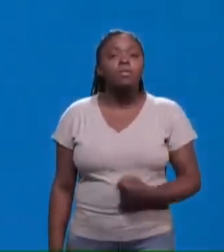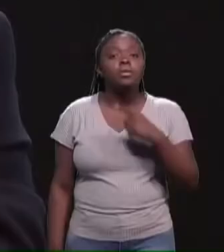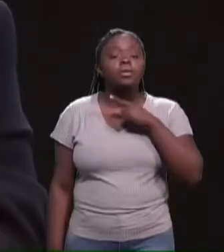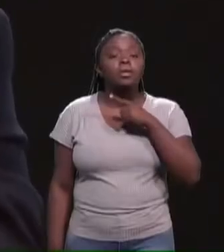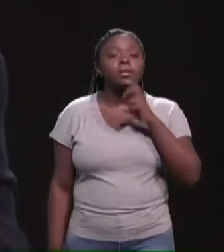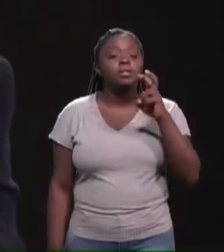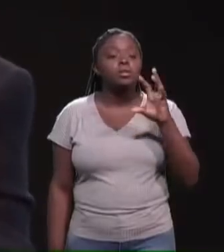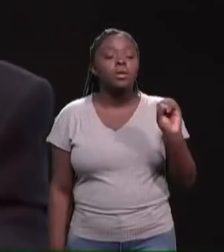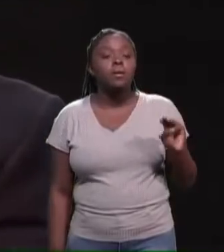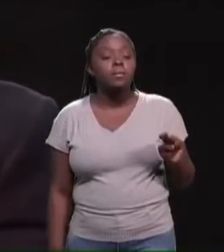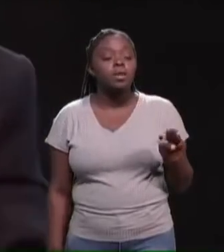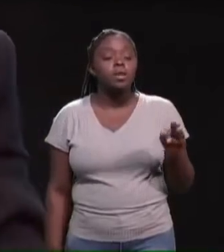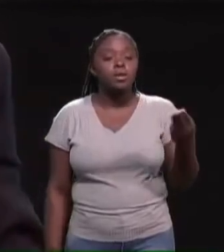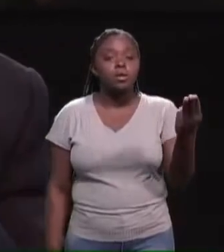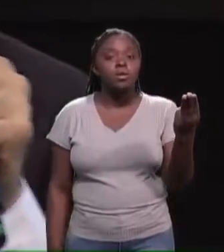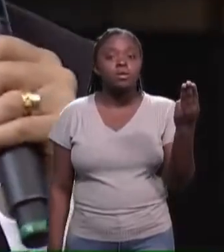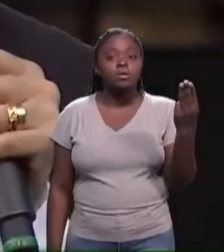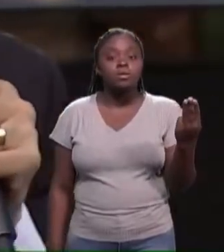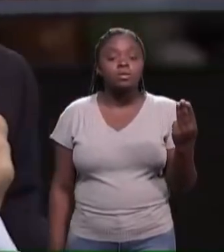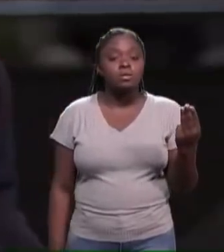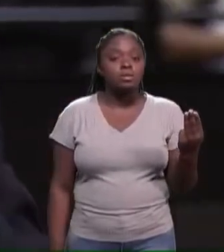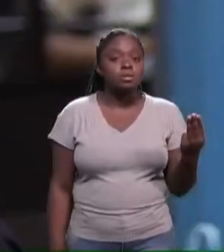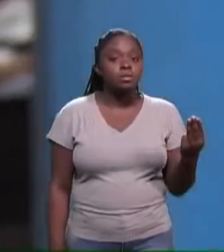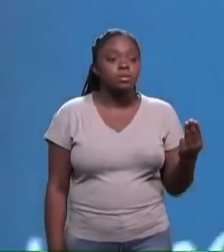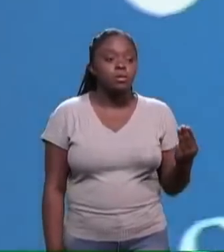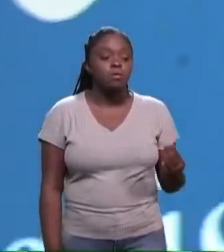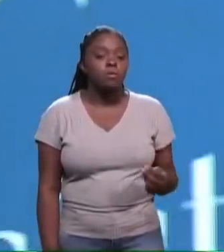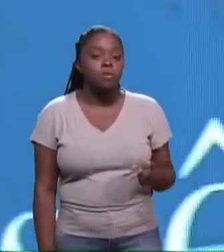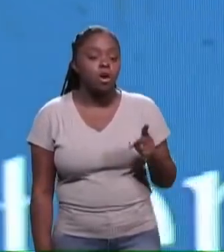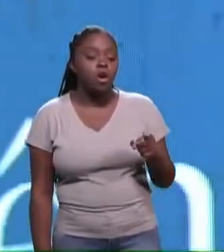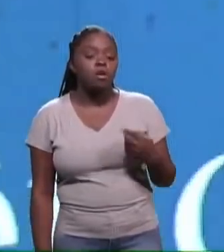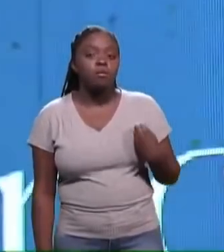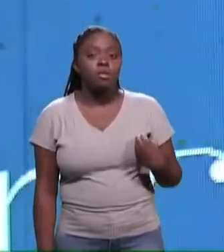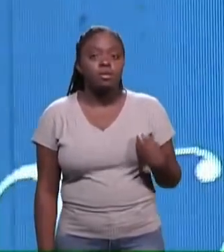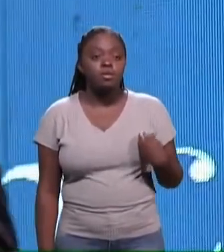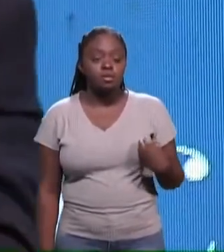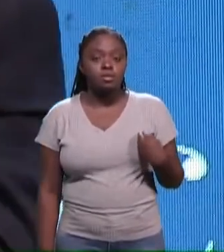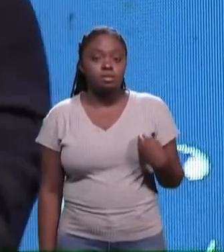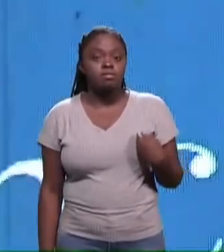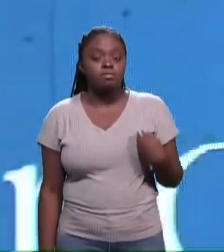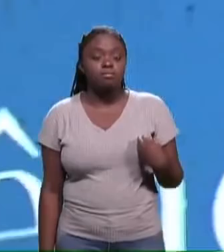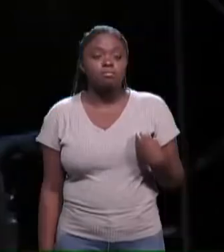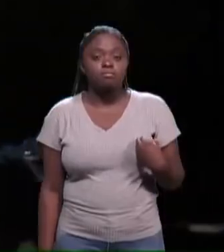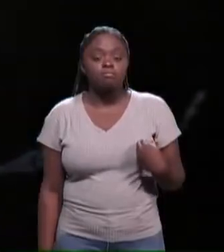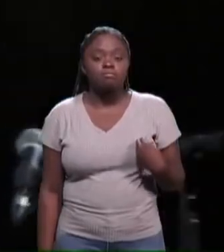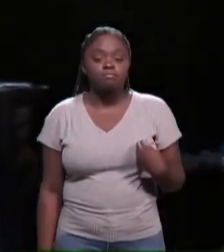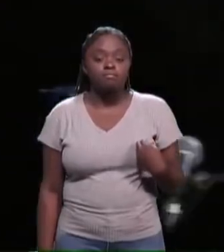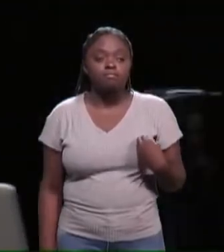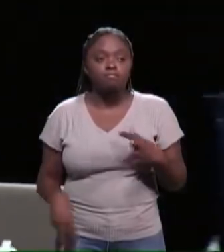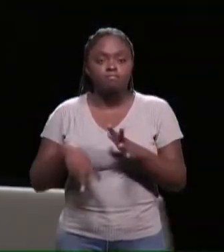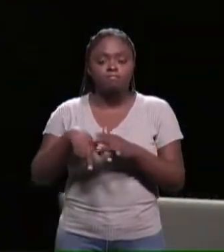50 milhões. É o maior genocídio que existe. São vidas. Ideologia de